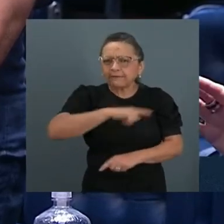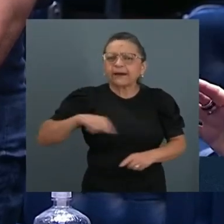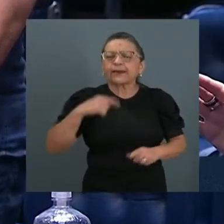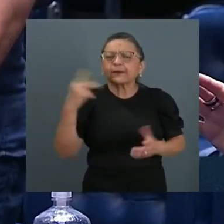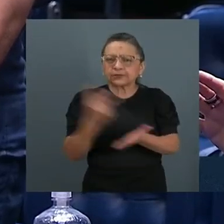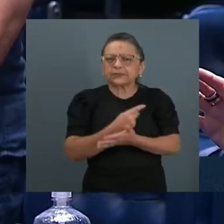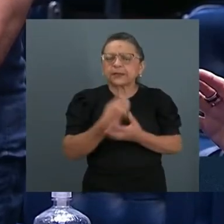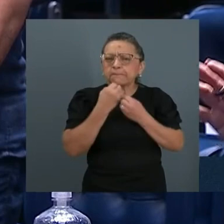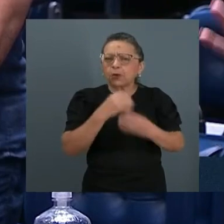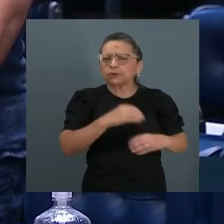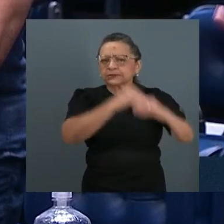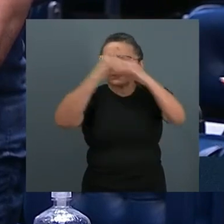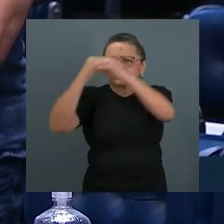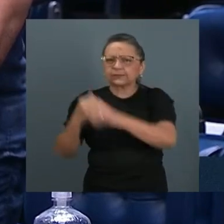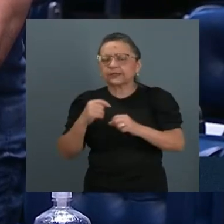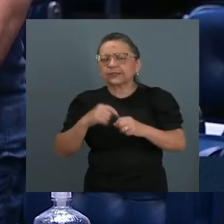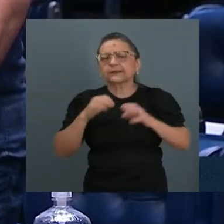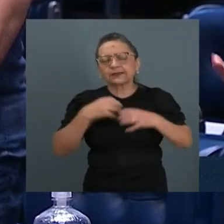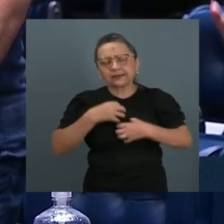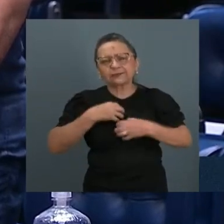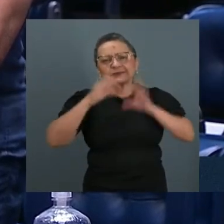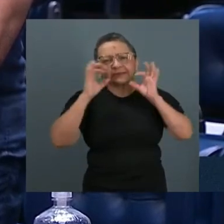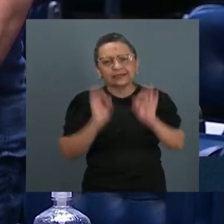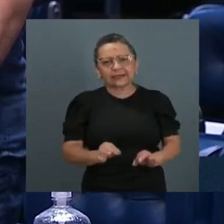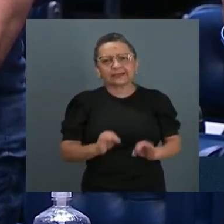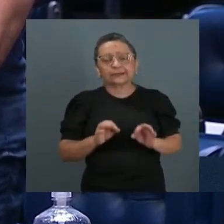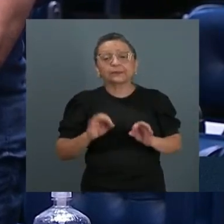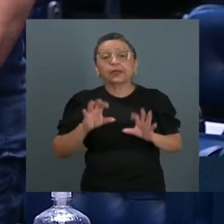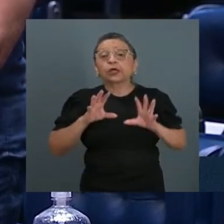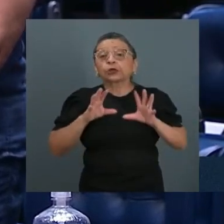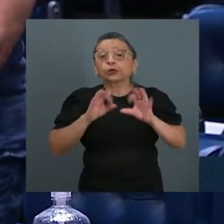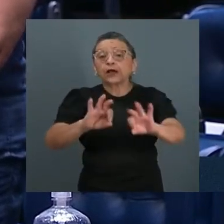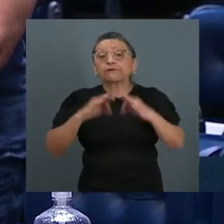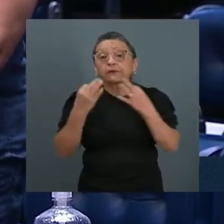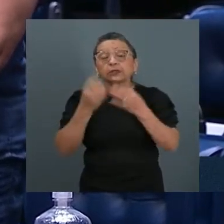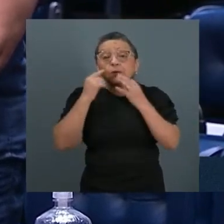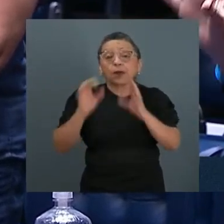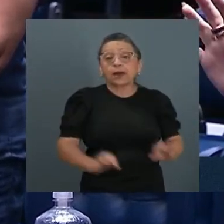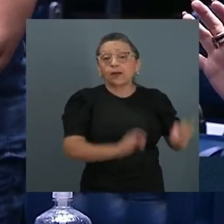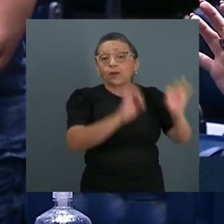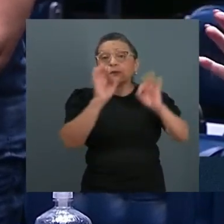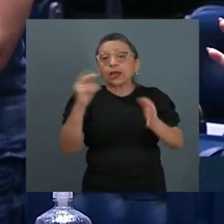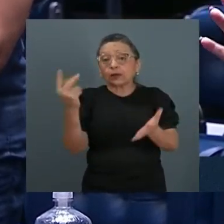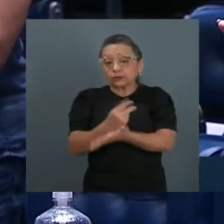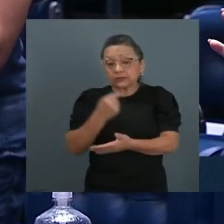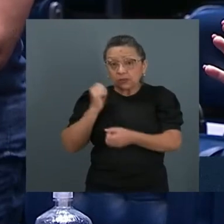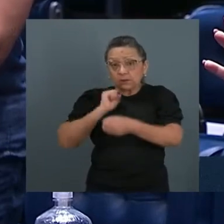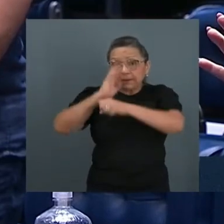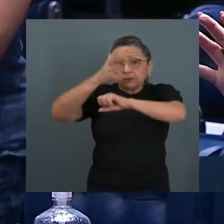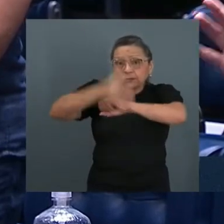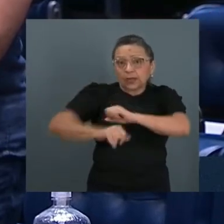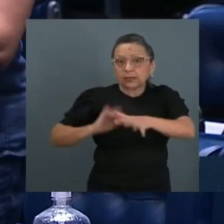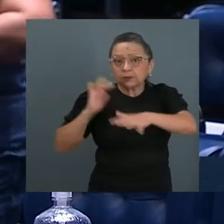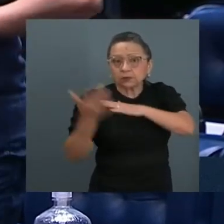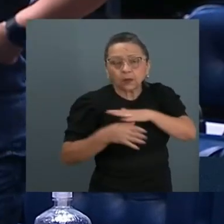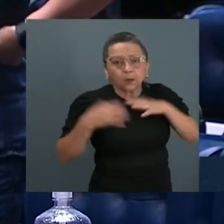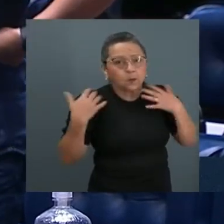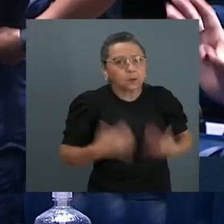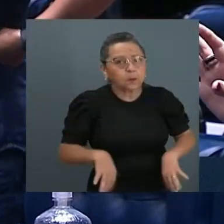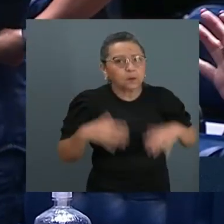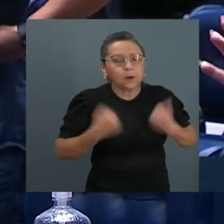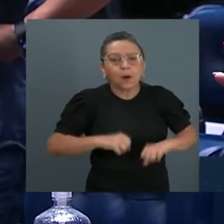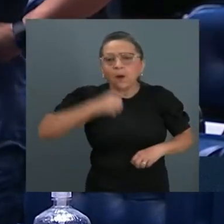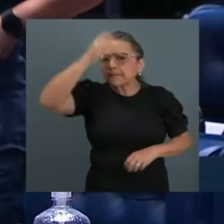nesse plenário hoje. Tenho certeza. As famílias estão acompanhando. O que aconteceu essa madrugada nas redes sociais foi assim,